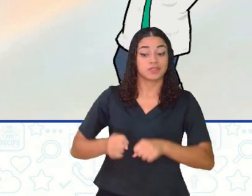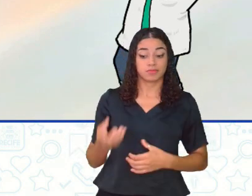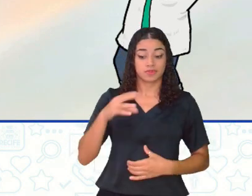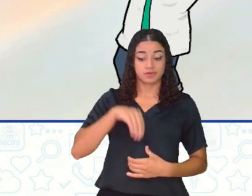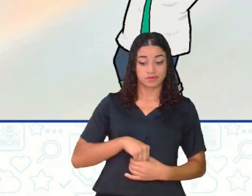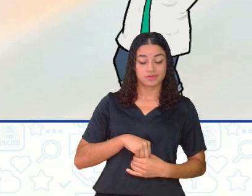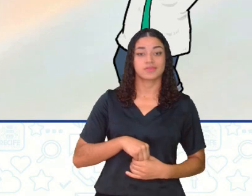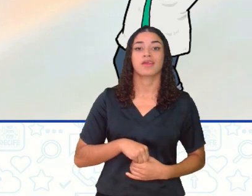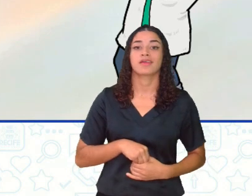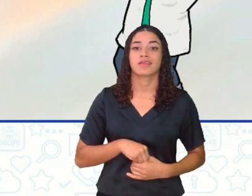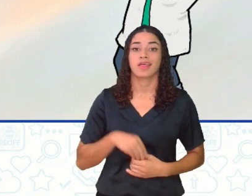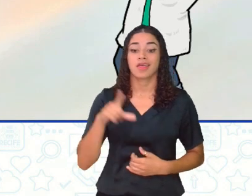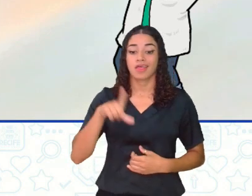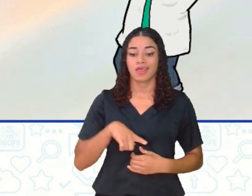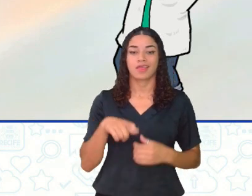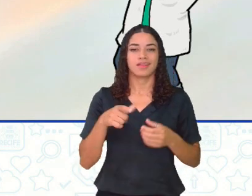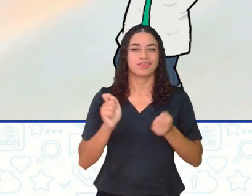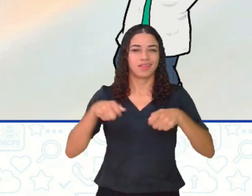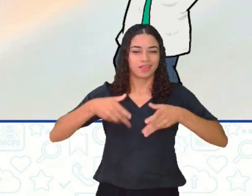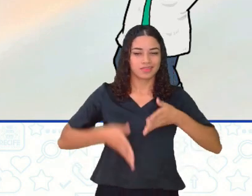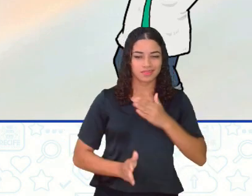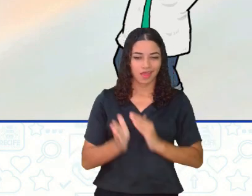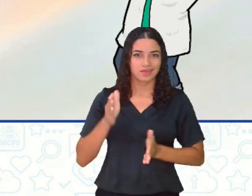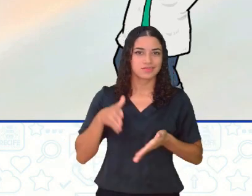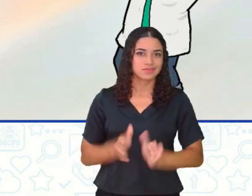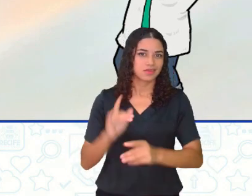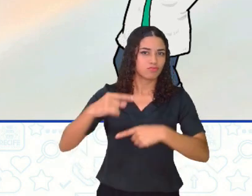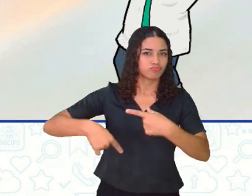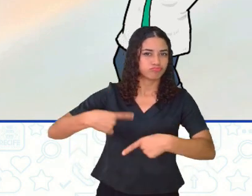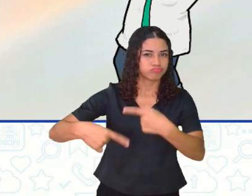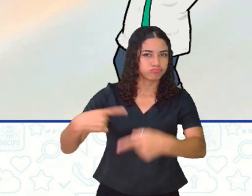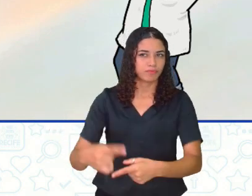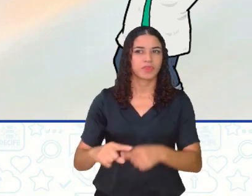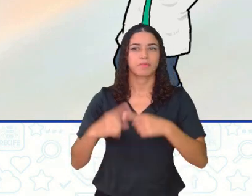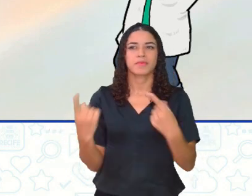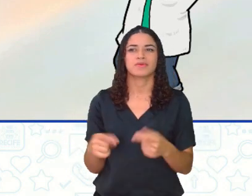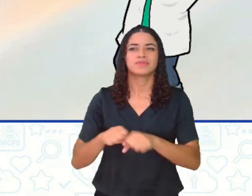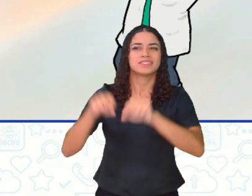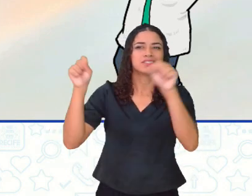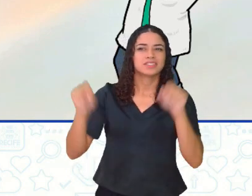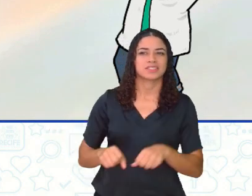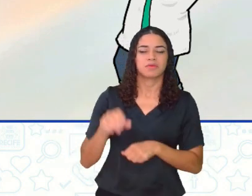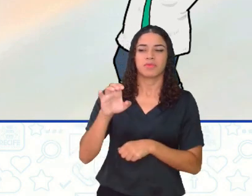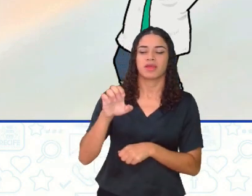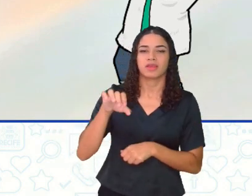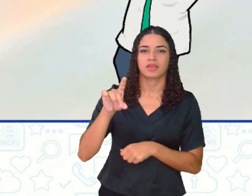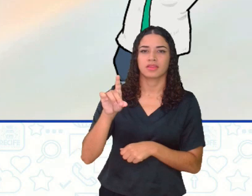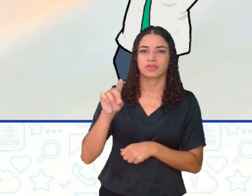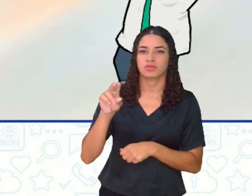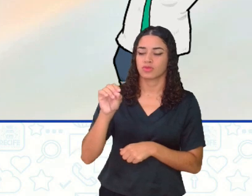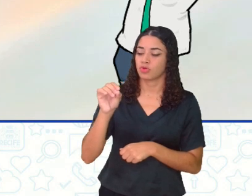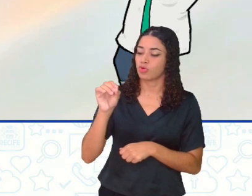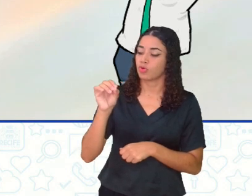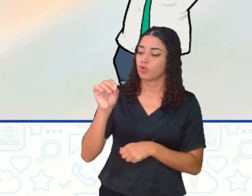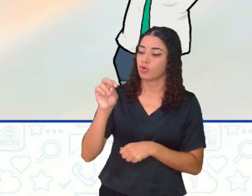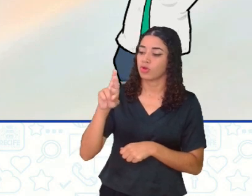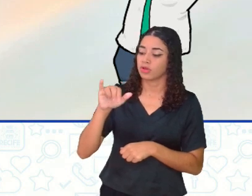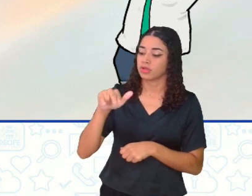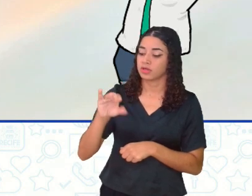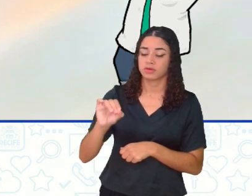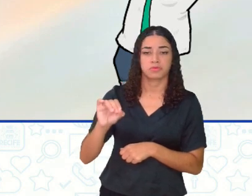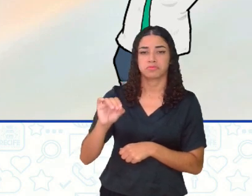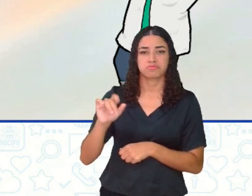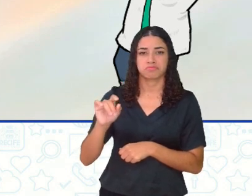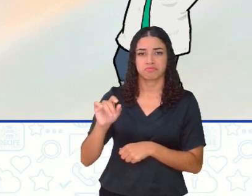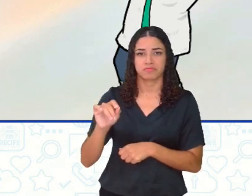dos novos indivíduos. E ele pergunta para mim, olha, e o sistema endócrino, o que faz? Dizendo para esse aluno que o sistema